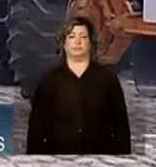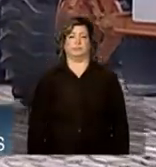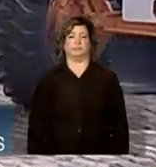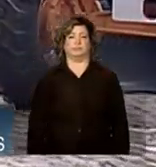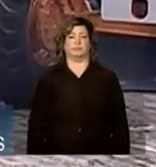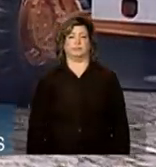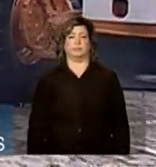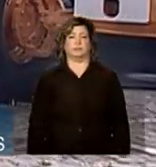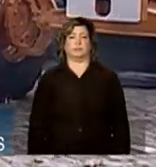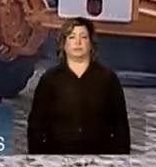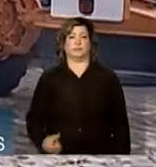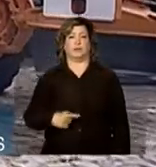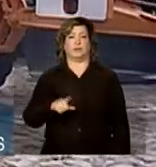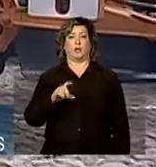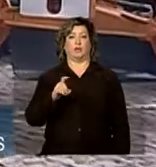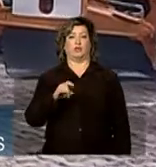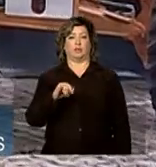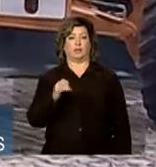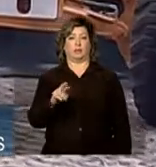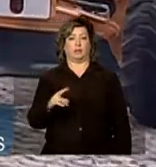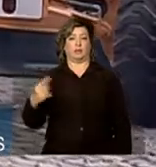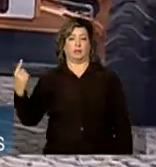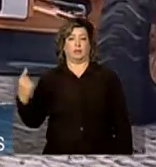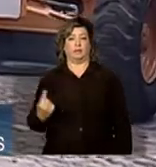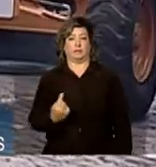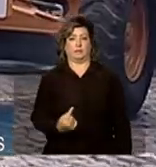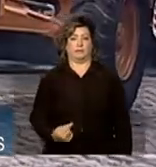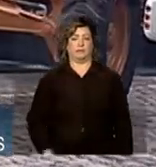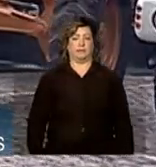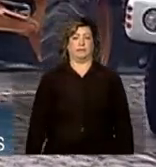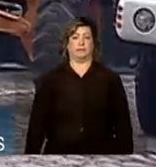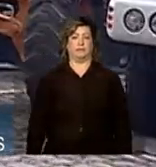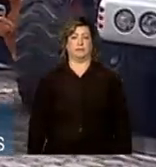Brochier, Romeu Emílio Bauer.